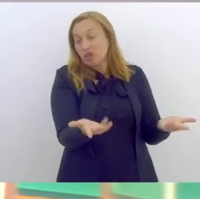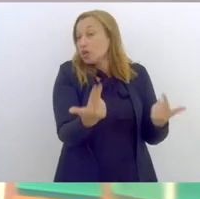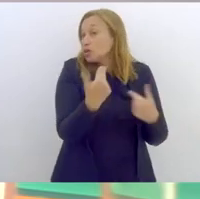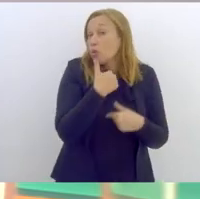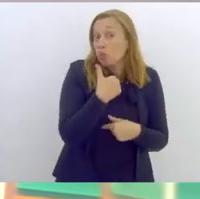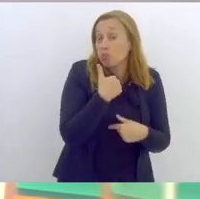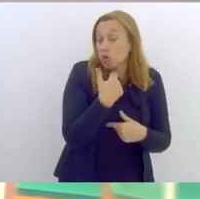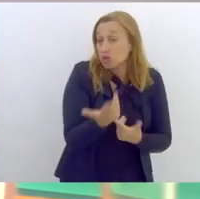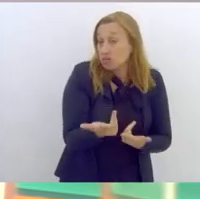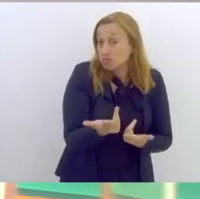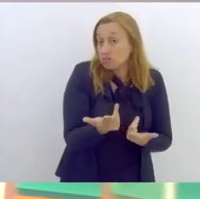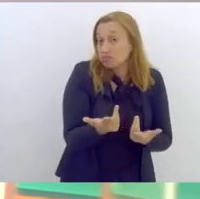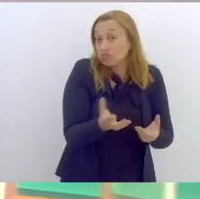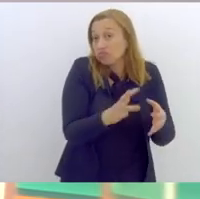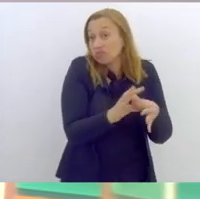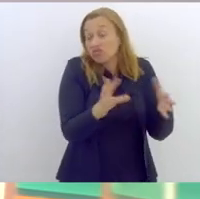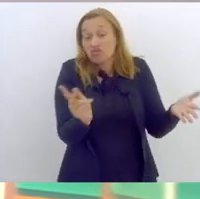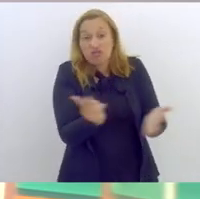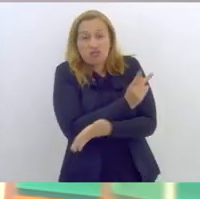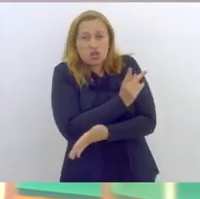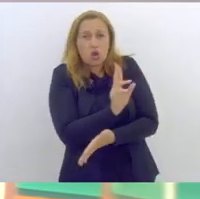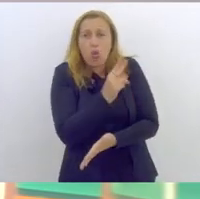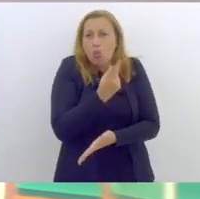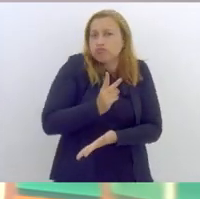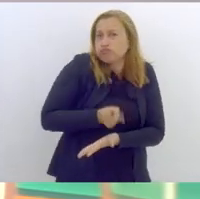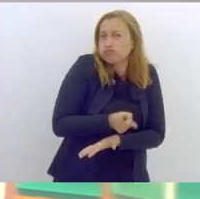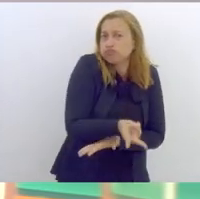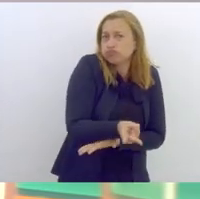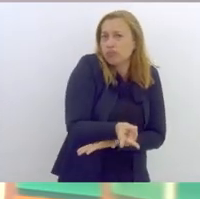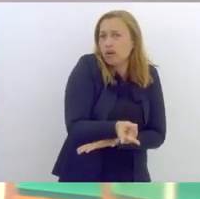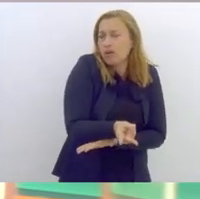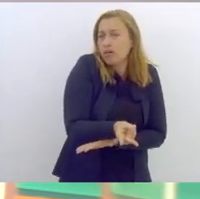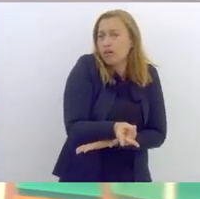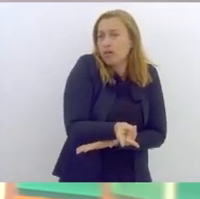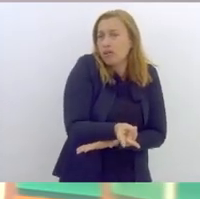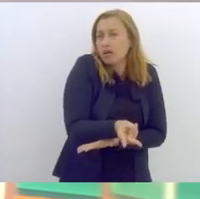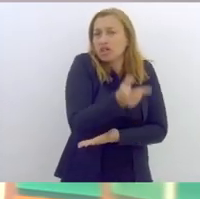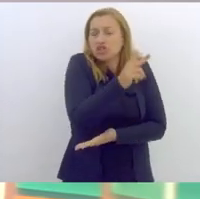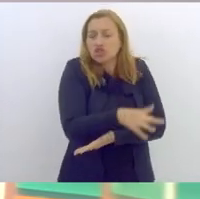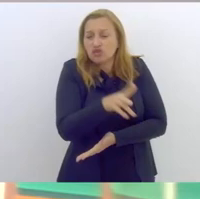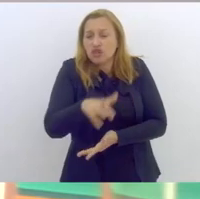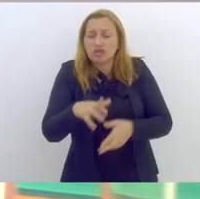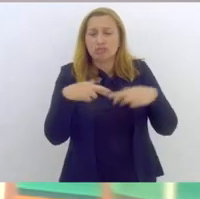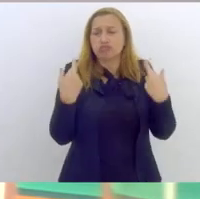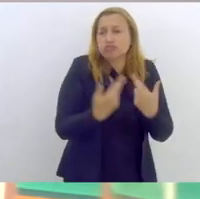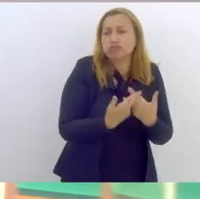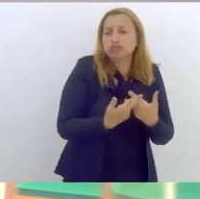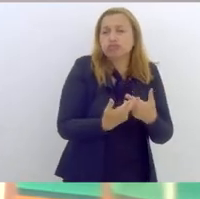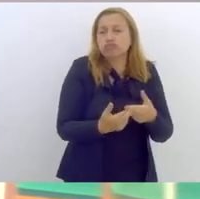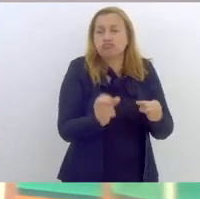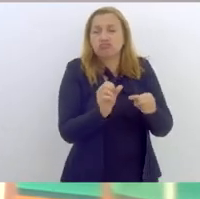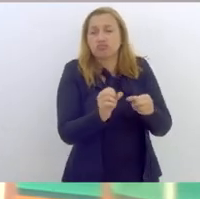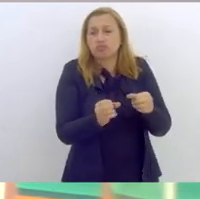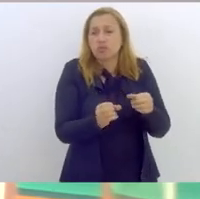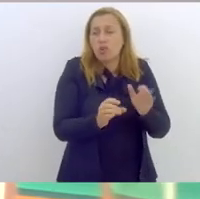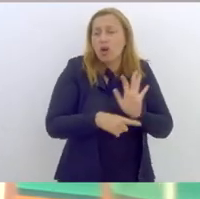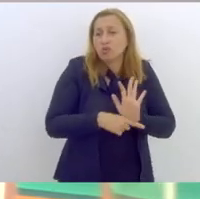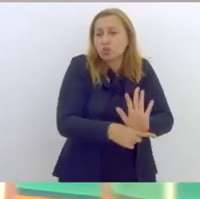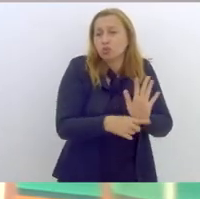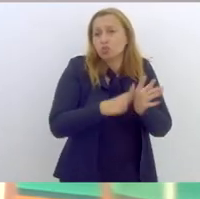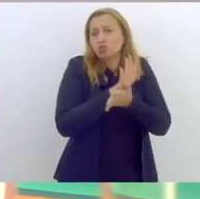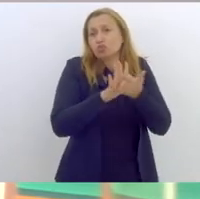dá para acontecer ou continuar acontecendo é diversas reuniões que não produzam frutos